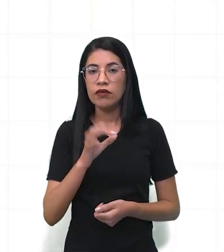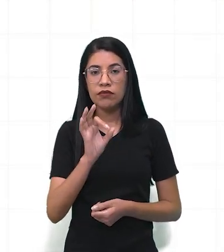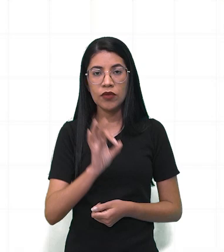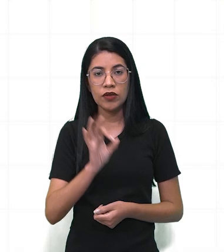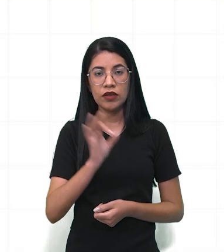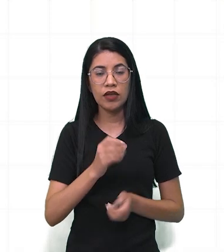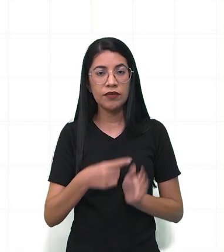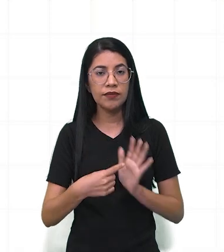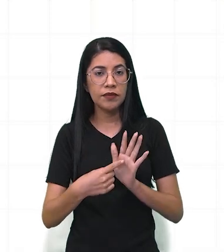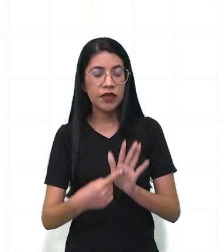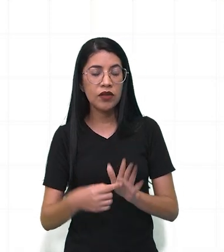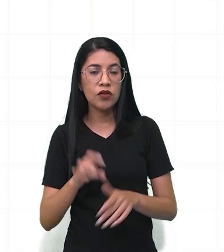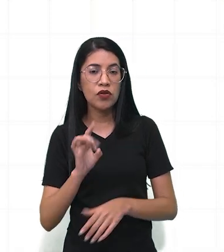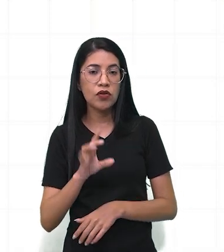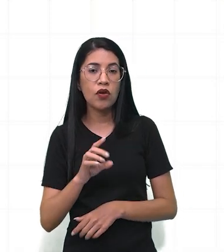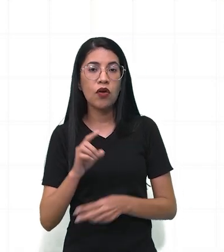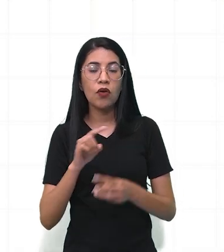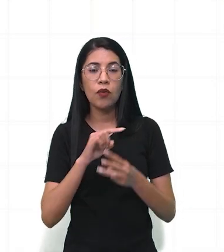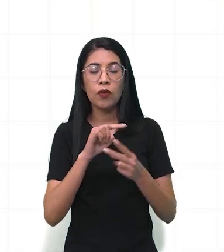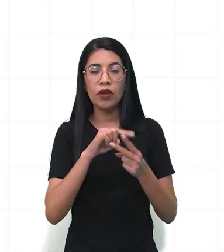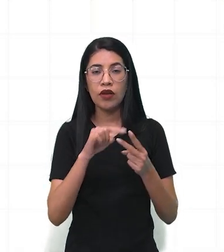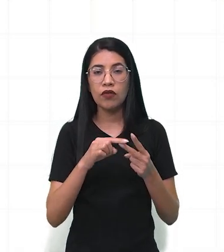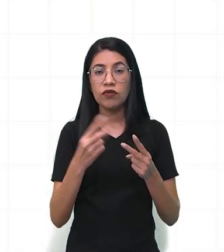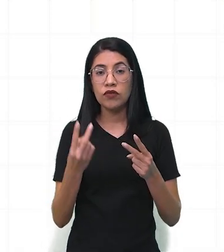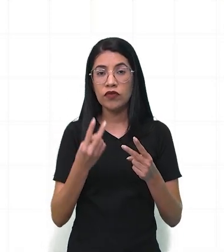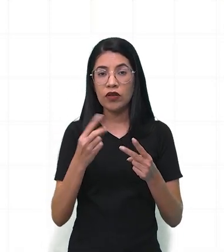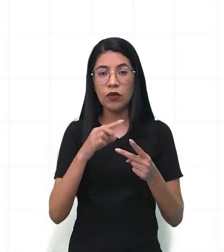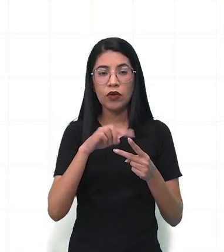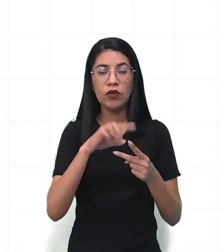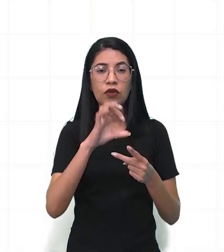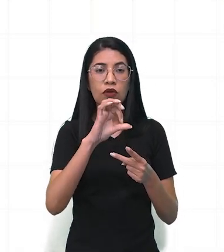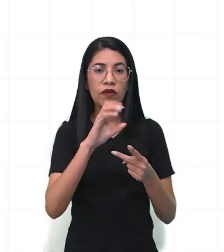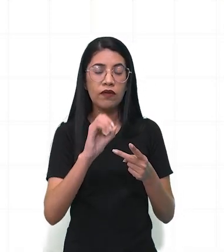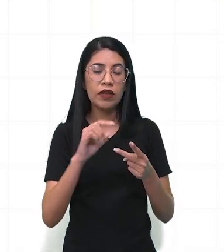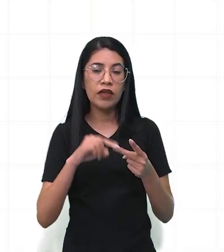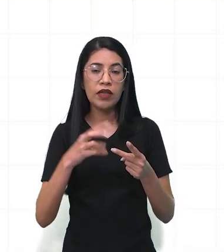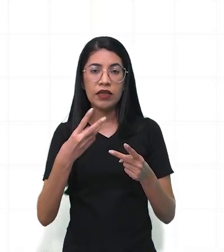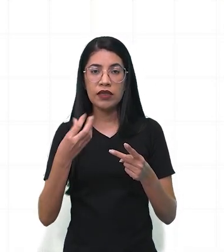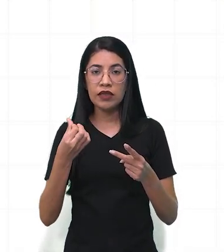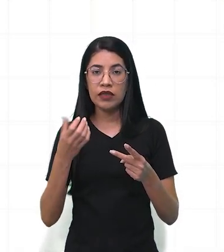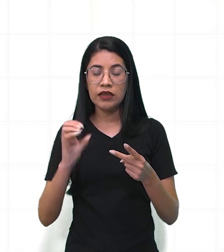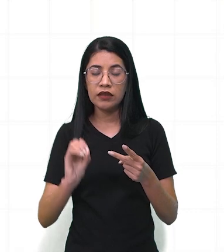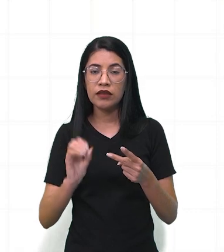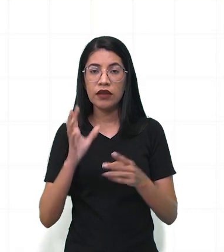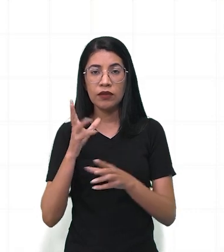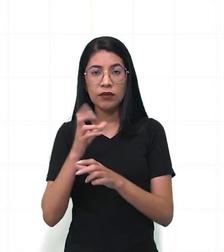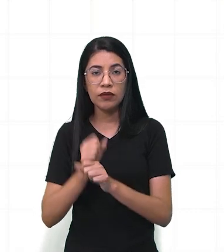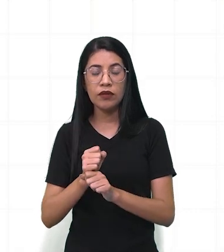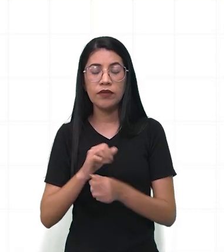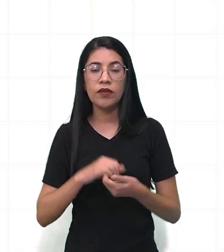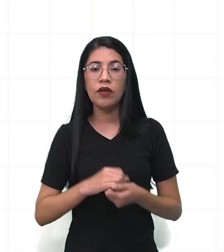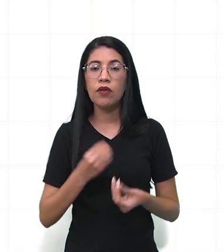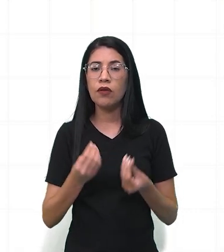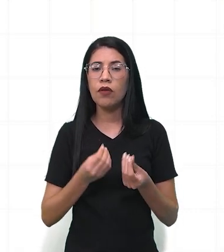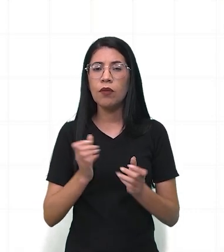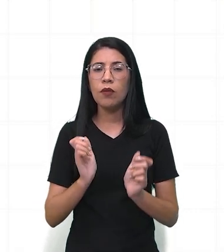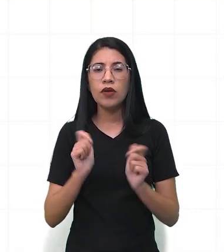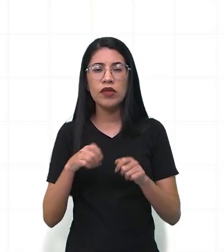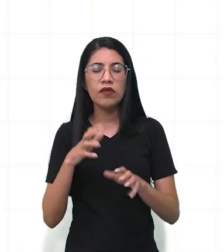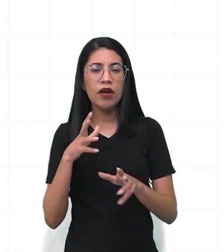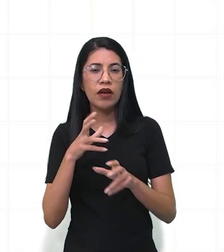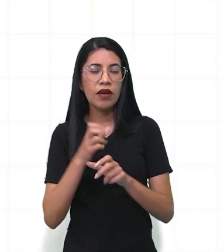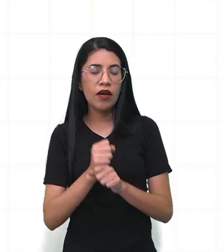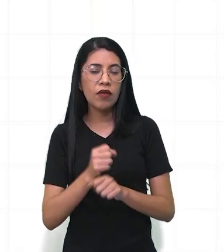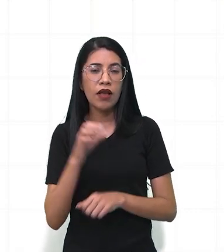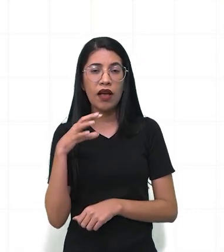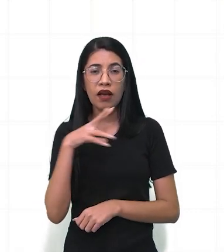dos valores, 90 e o valor total, que é 360. Qual a forma mais rápida de você descobrir essa